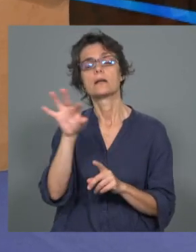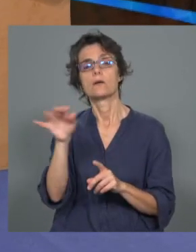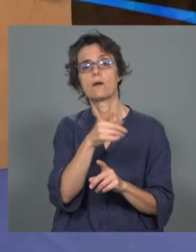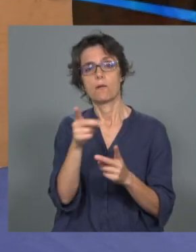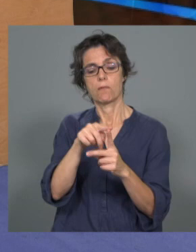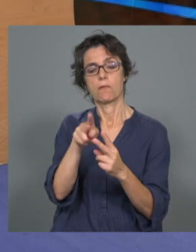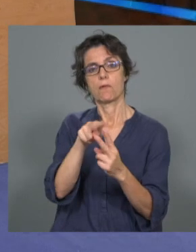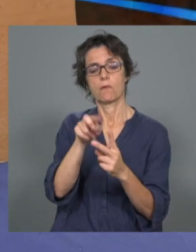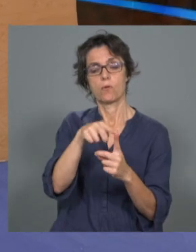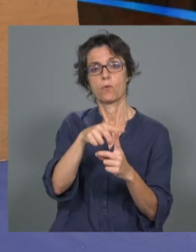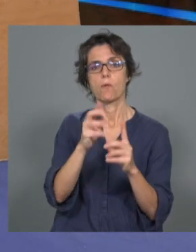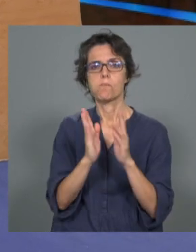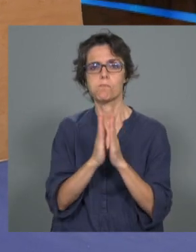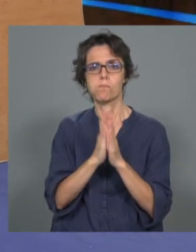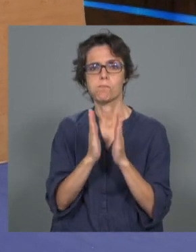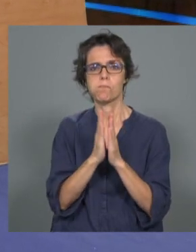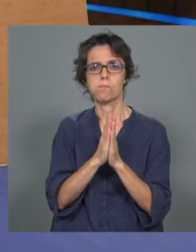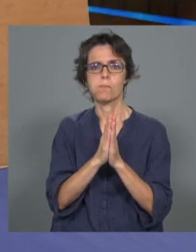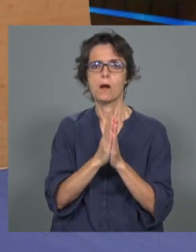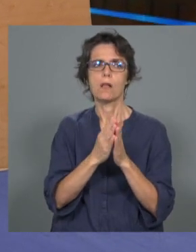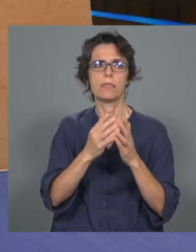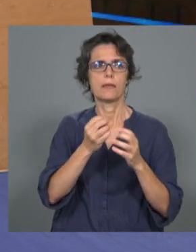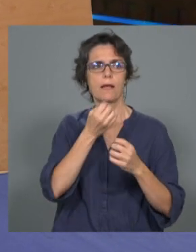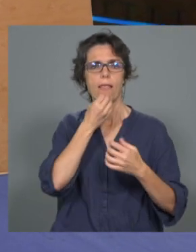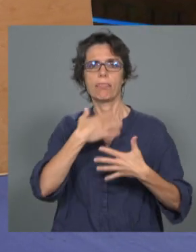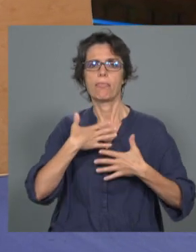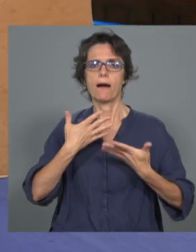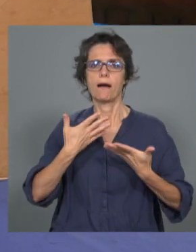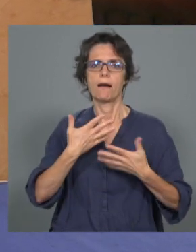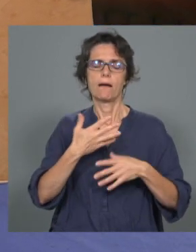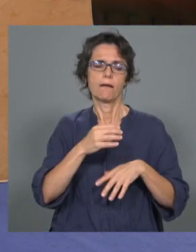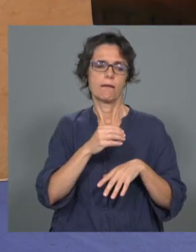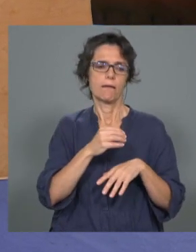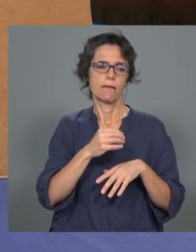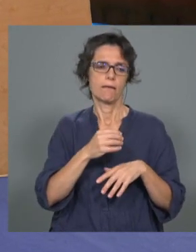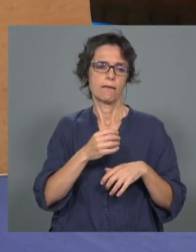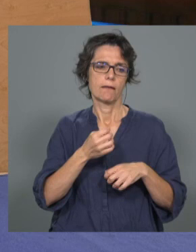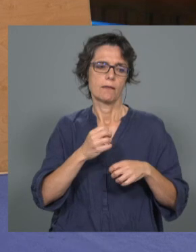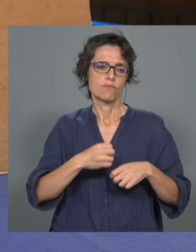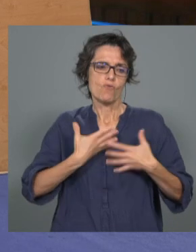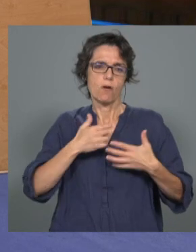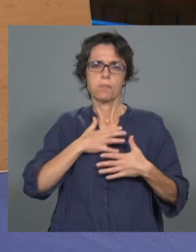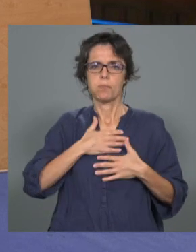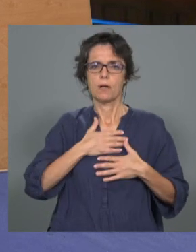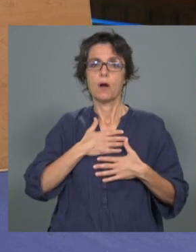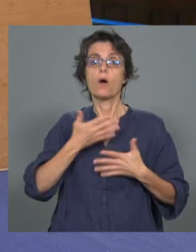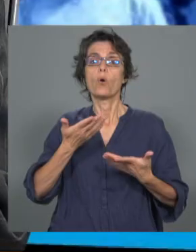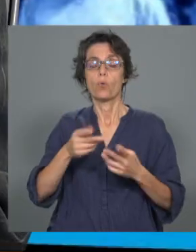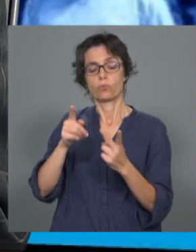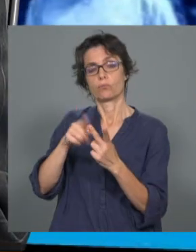de consumo, de consolação, que ele chama burguesa, e uma fé de